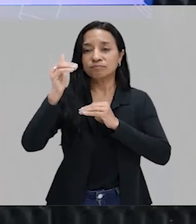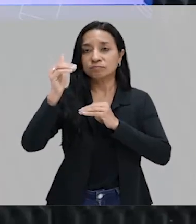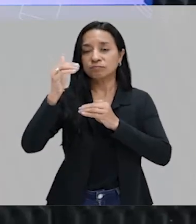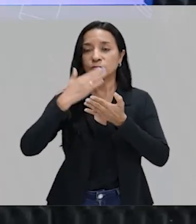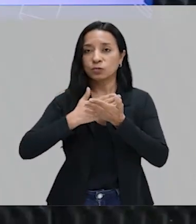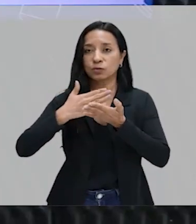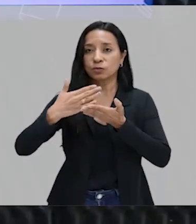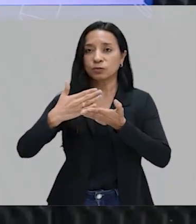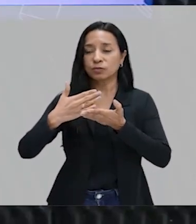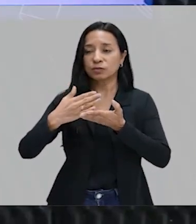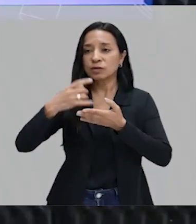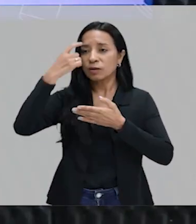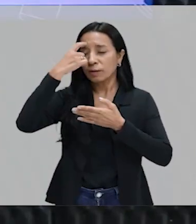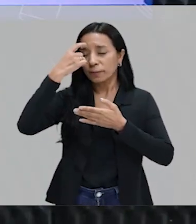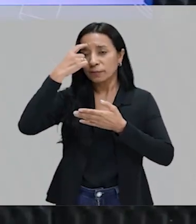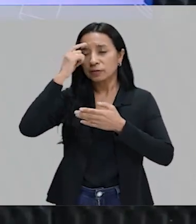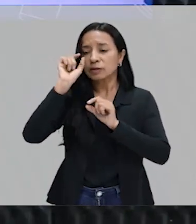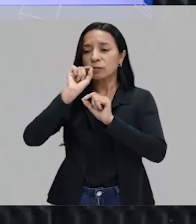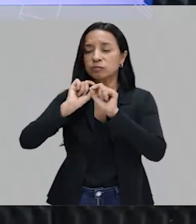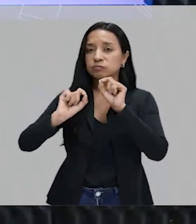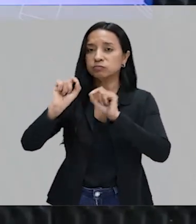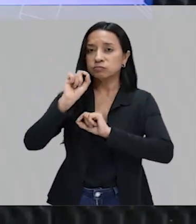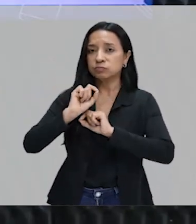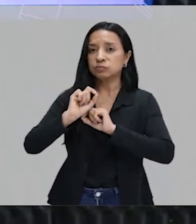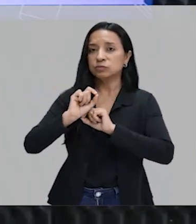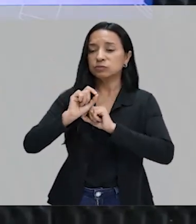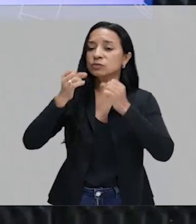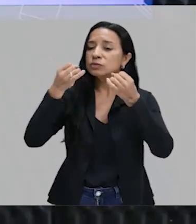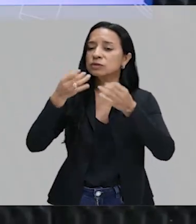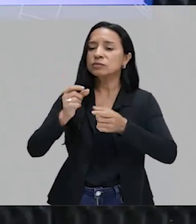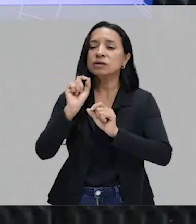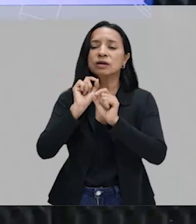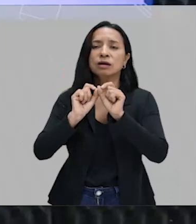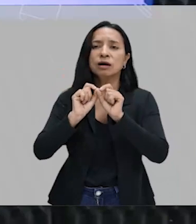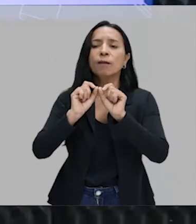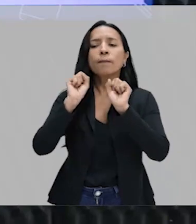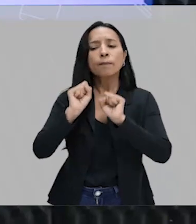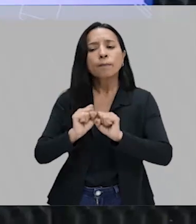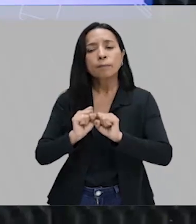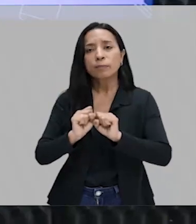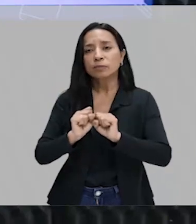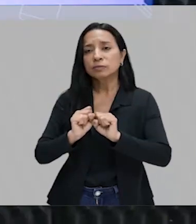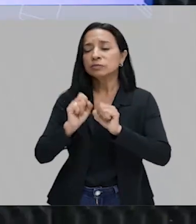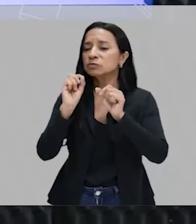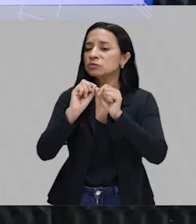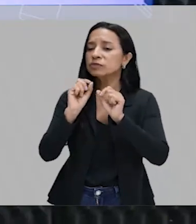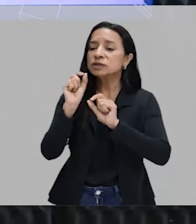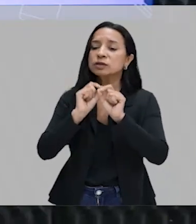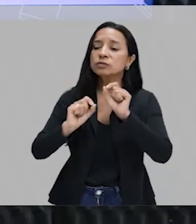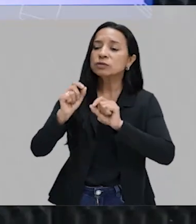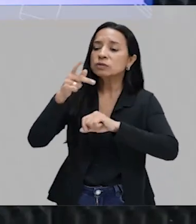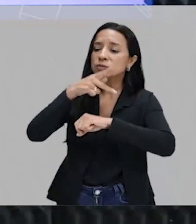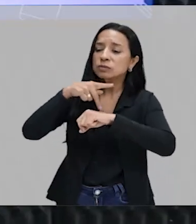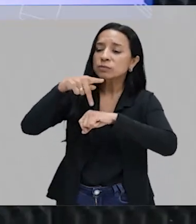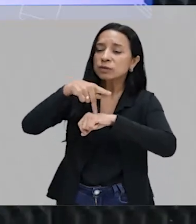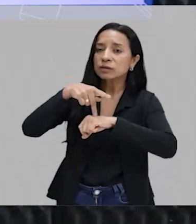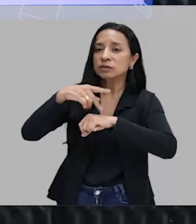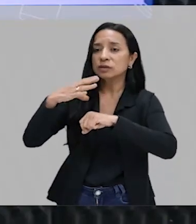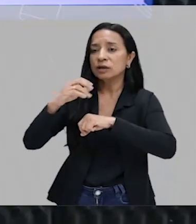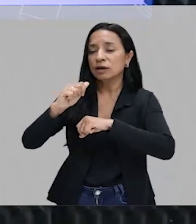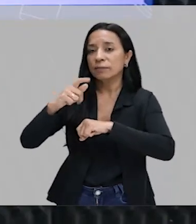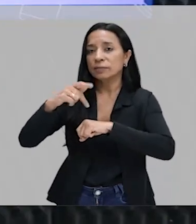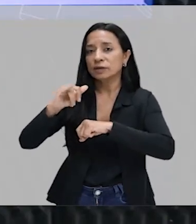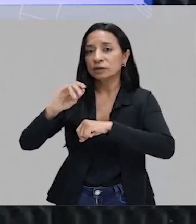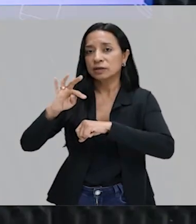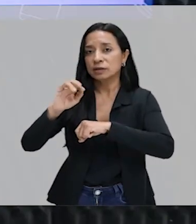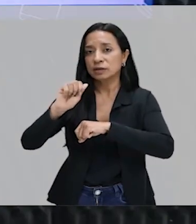eles começaram a pensar nisso e dizer, olha, nós podemos fazer o que esses países capitalistas fizeram, ou o que